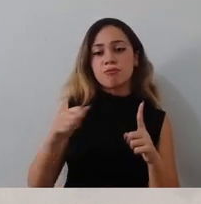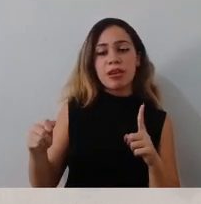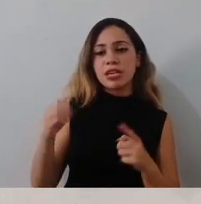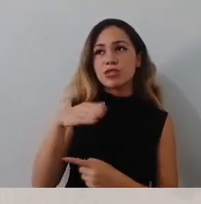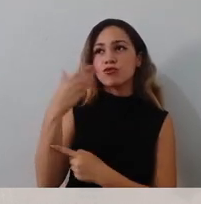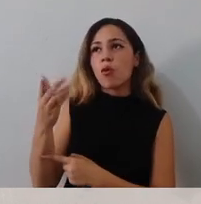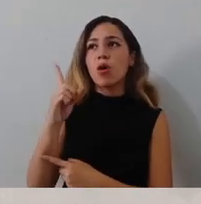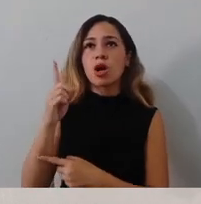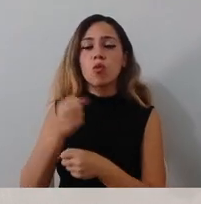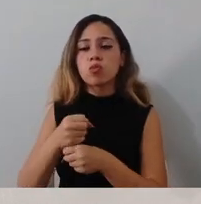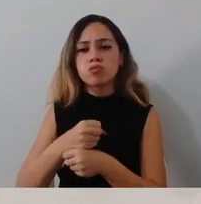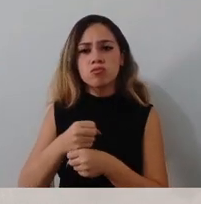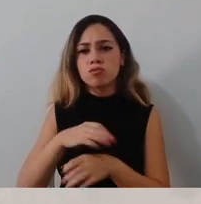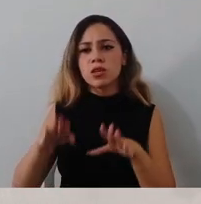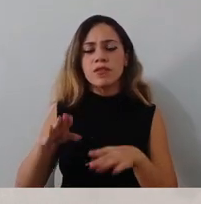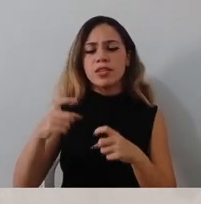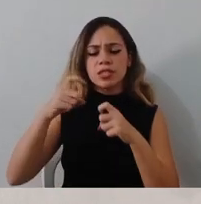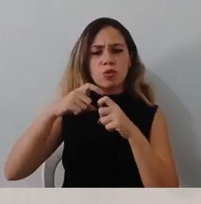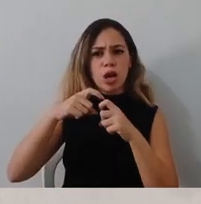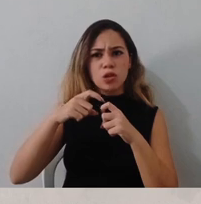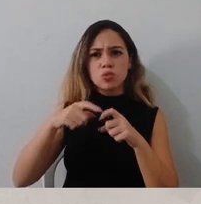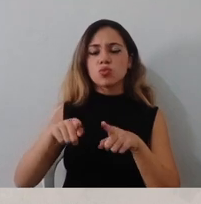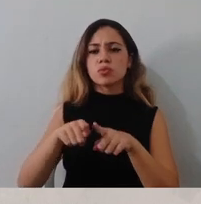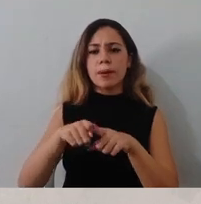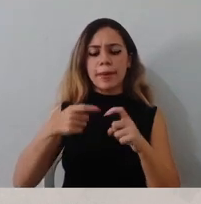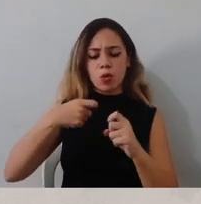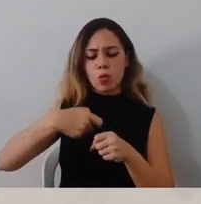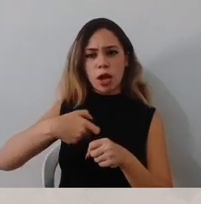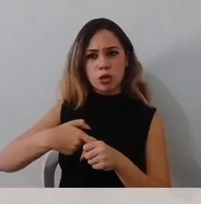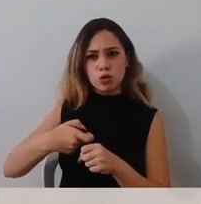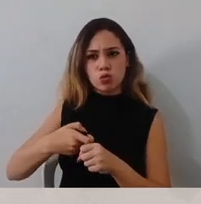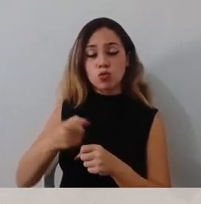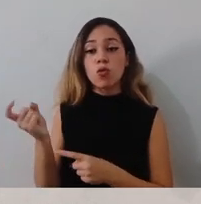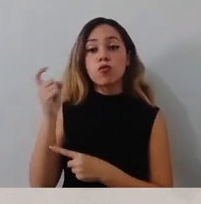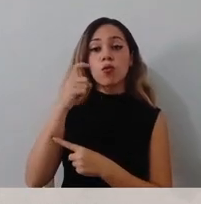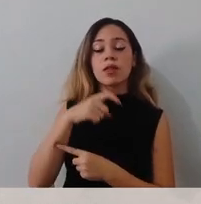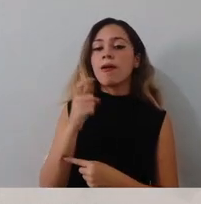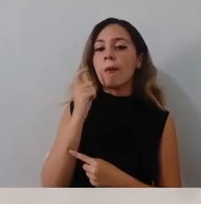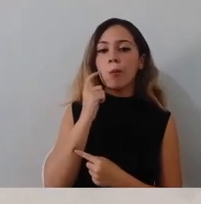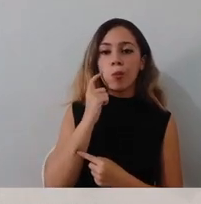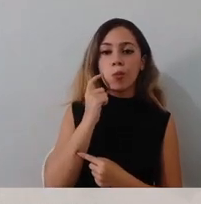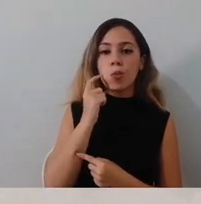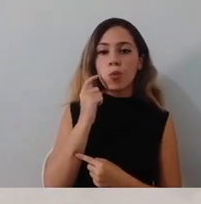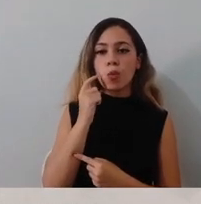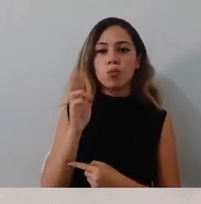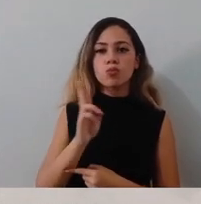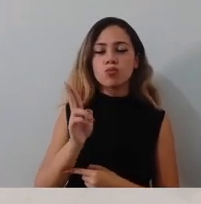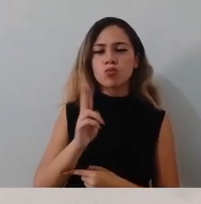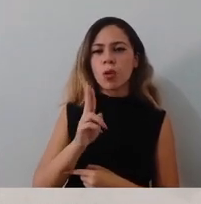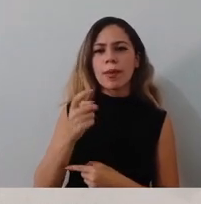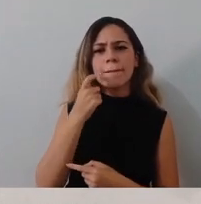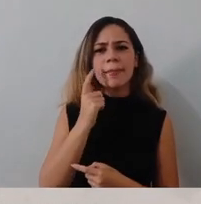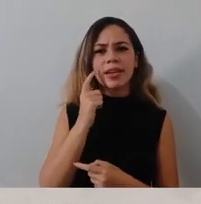6 meses, 1 ano, às vezes ia para Aracaju. Então quando ele voltava, ele trazia aquelas balinhas, acho que o nome